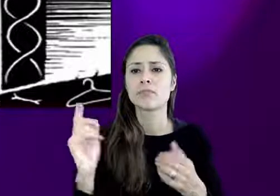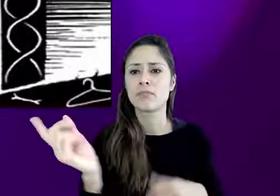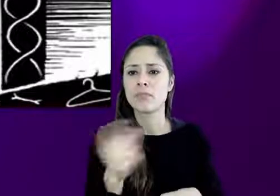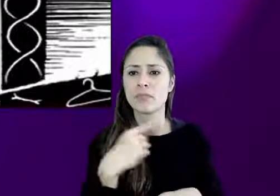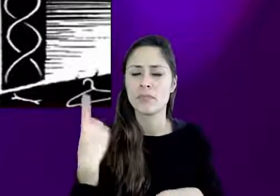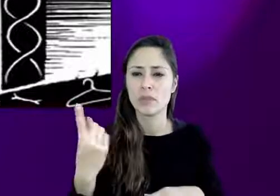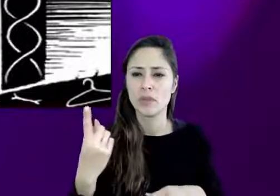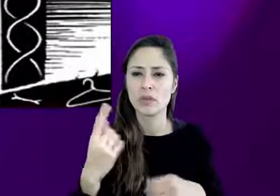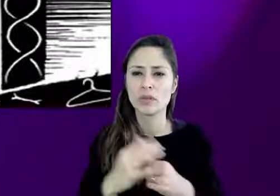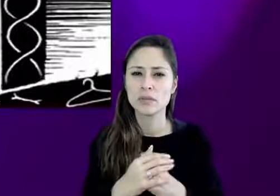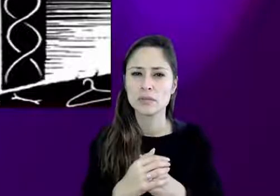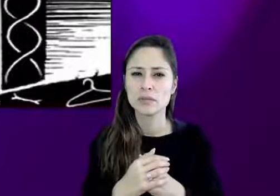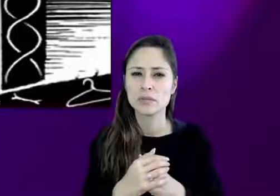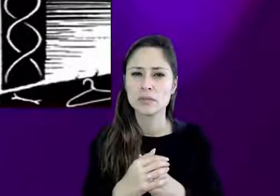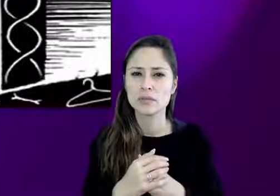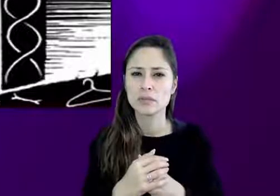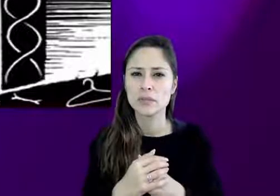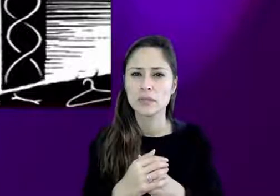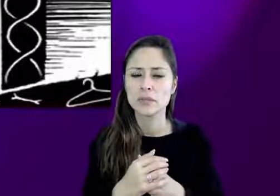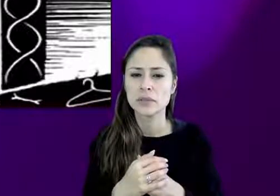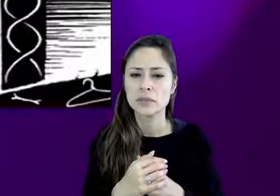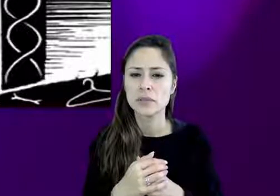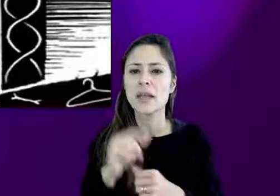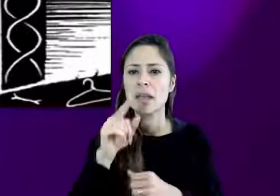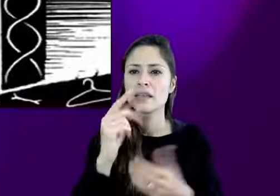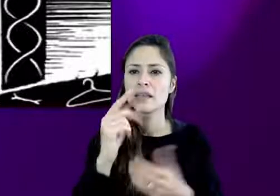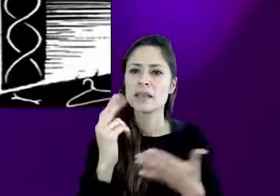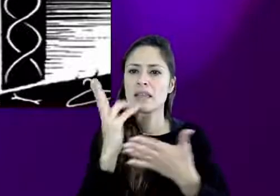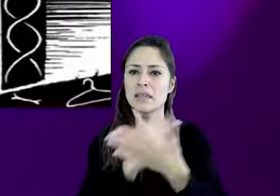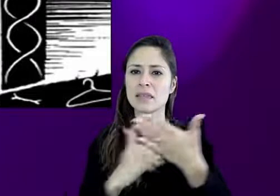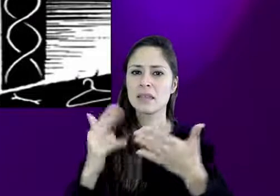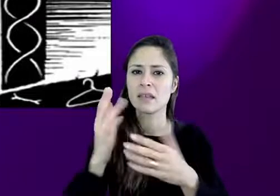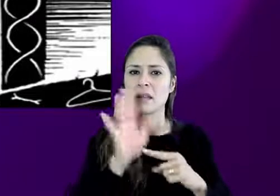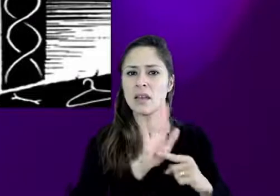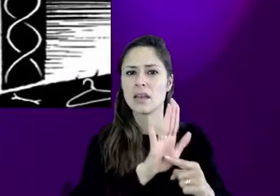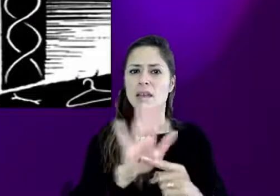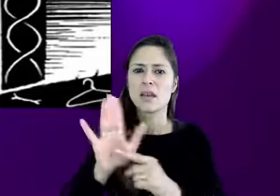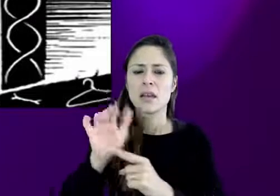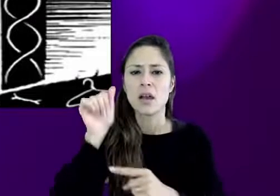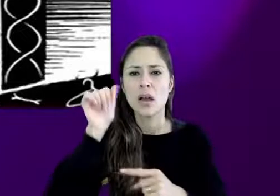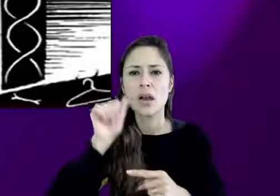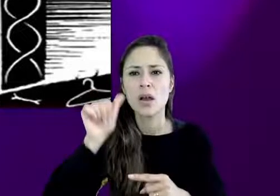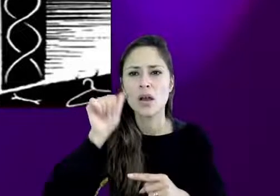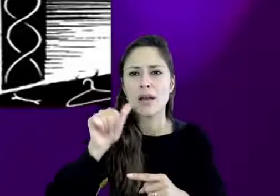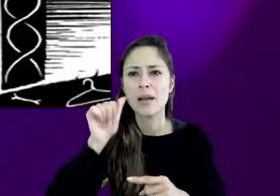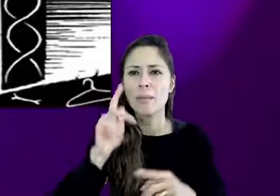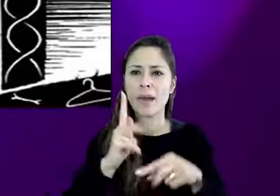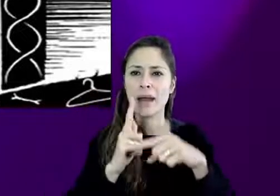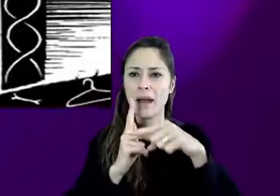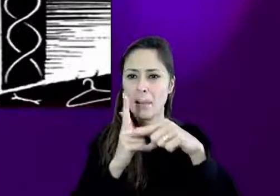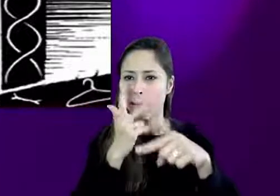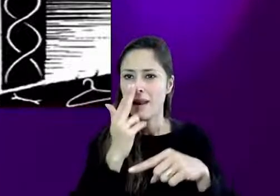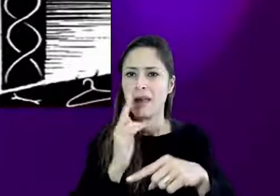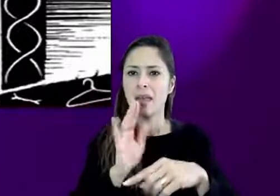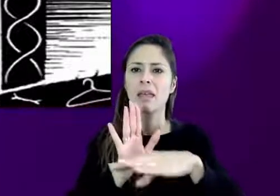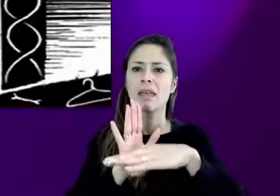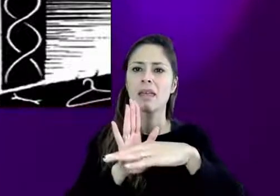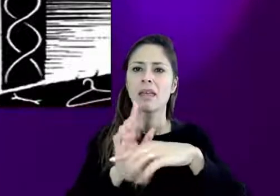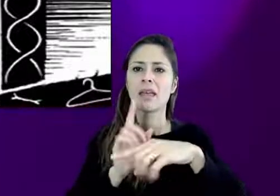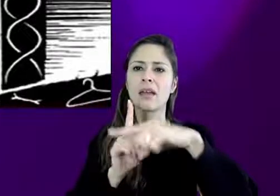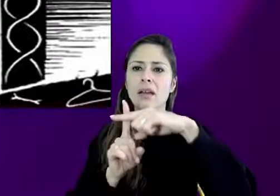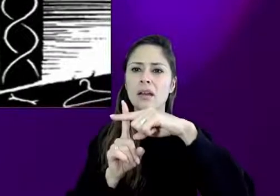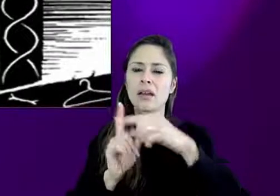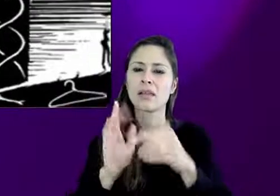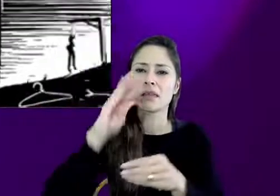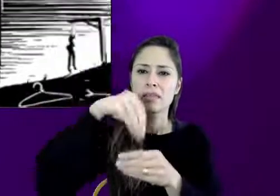morte materna. Essa estilografura mostra justamente a mulher crucificada no seu próprio útero. Isso